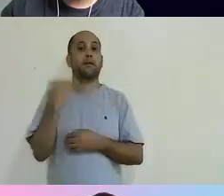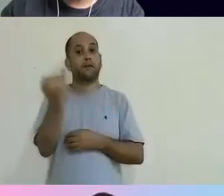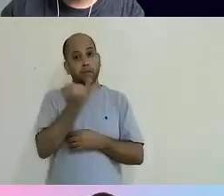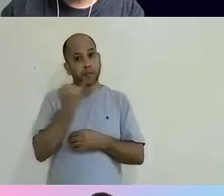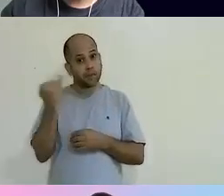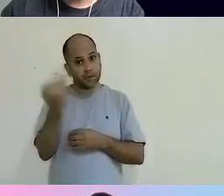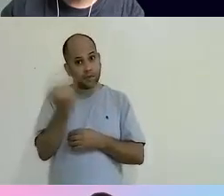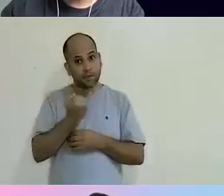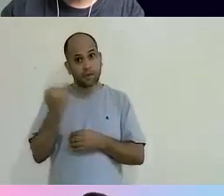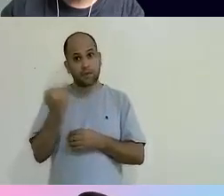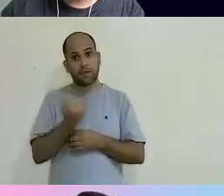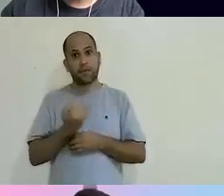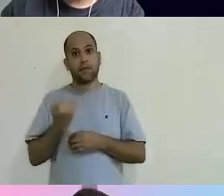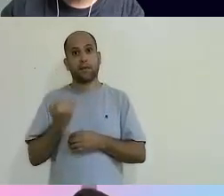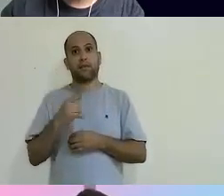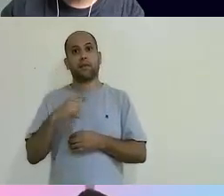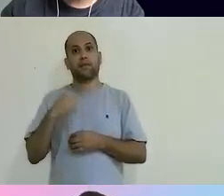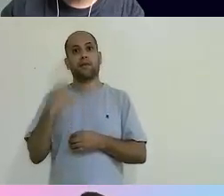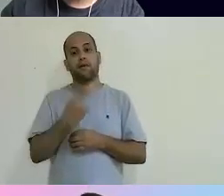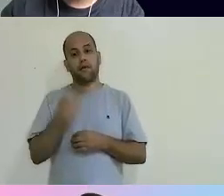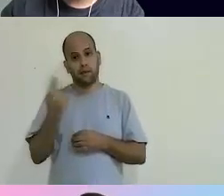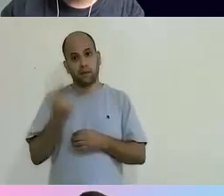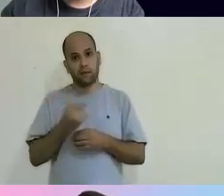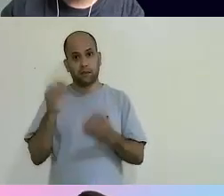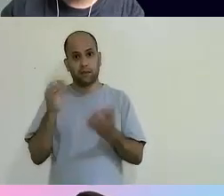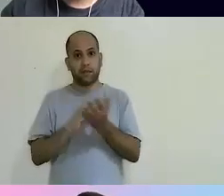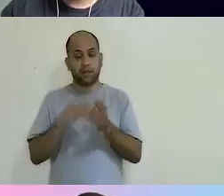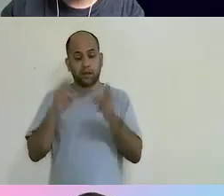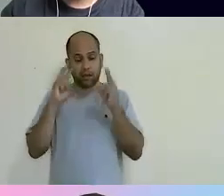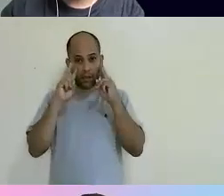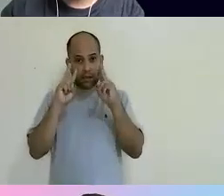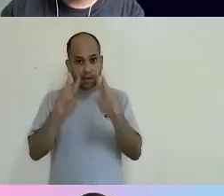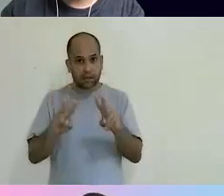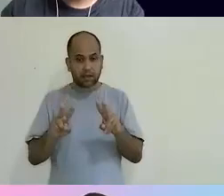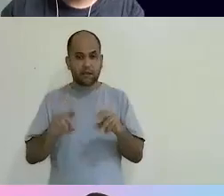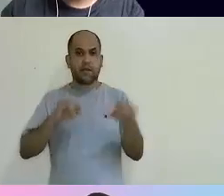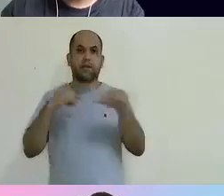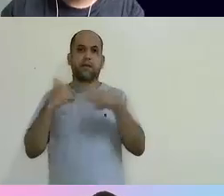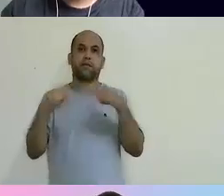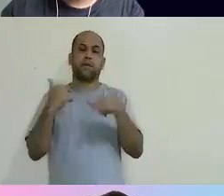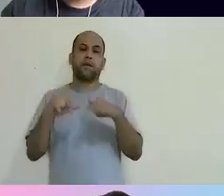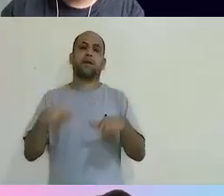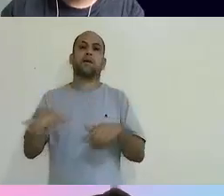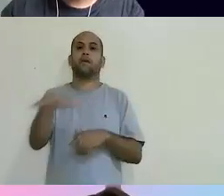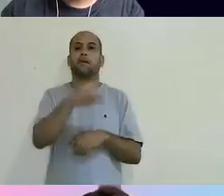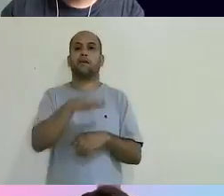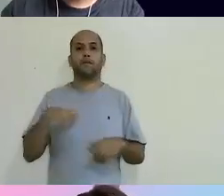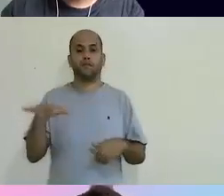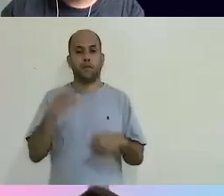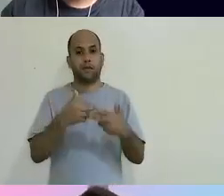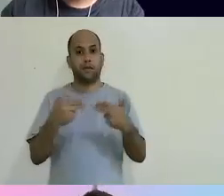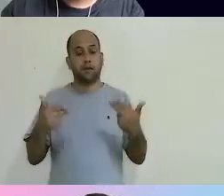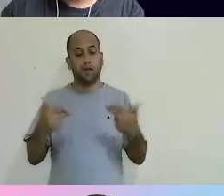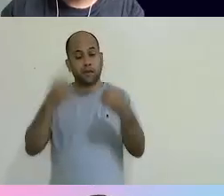a gente colocar uma atenção, né, e trabalhar em cima disso. É uma coisa que a gente sempre diz, não é fazendo